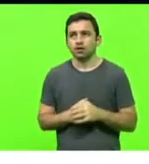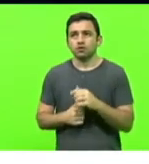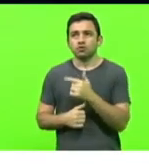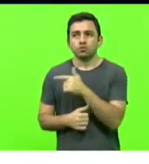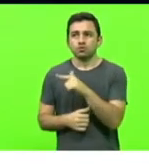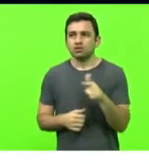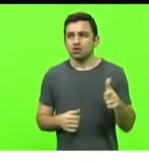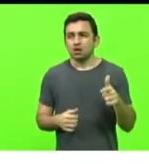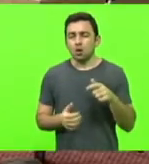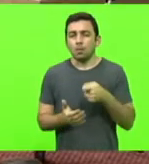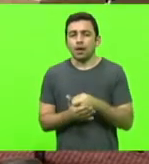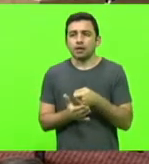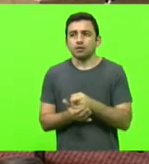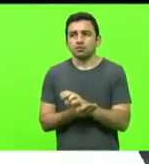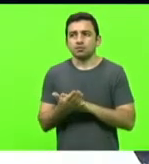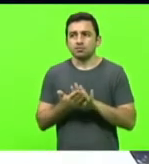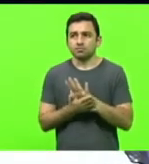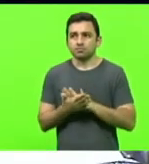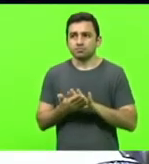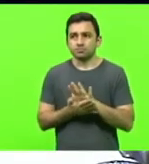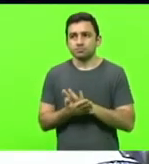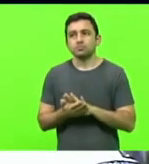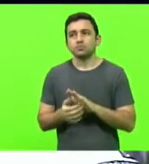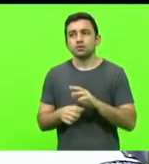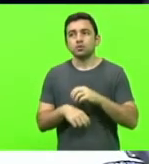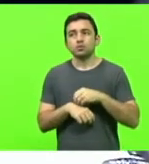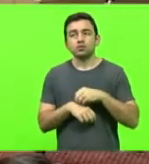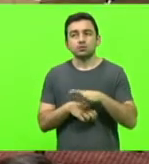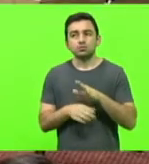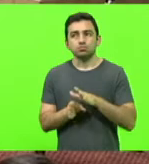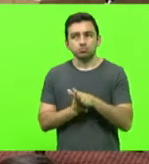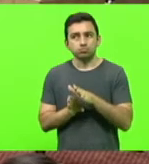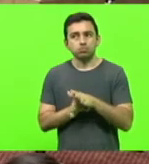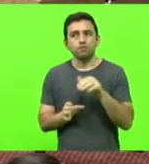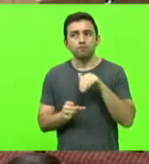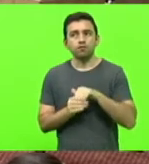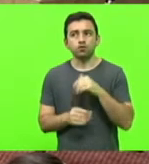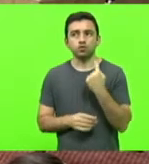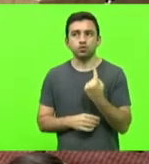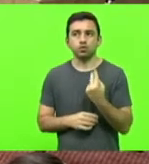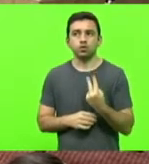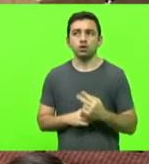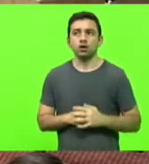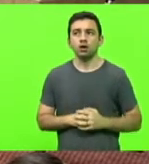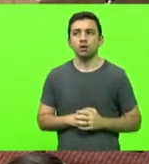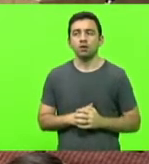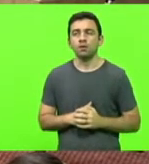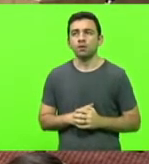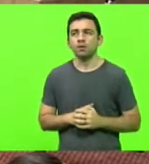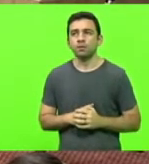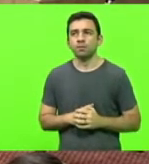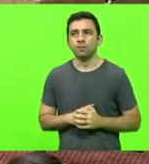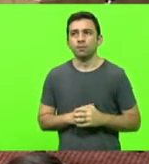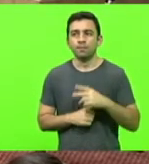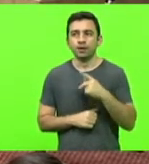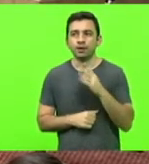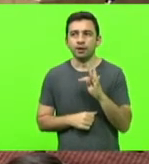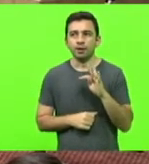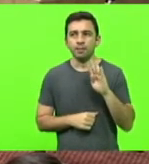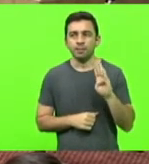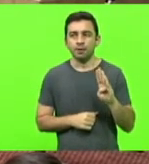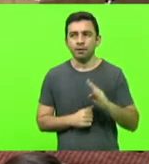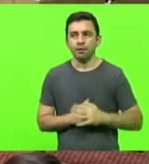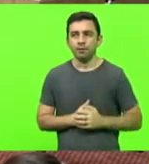para o governo nenhuma obrigação. Por isso, a recomendação do voto 2. Encaminhamento da bancada do PTB, com a palavra o deputado Kennedy